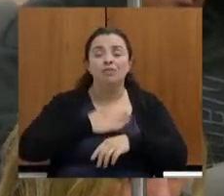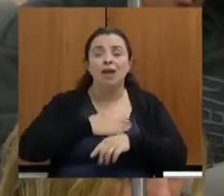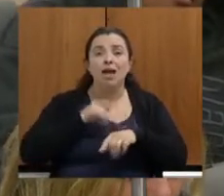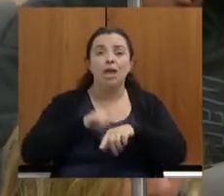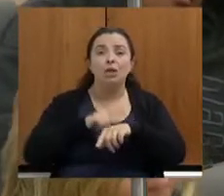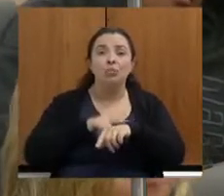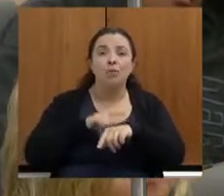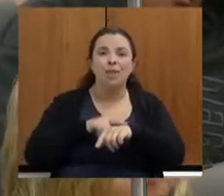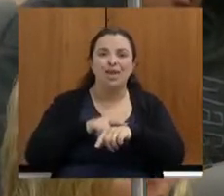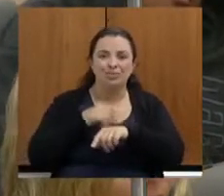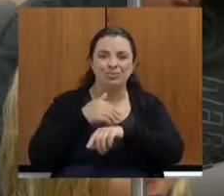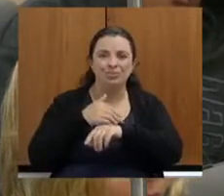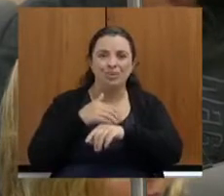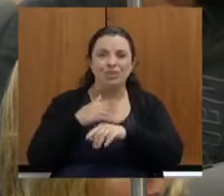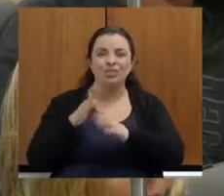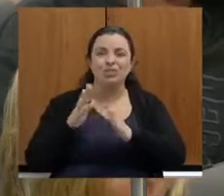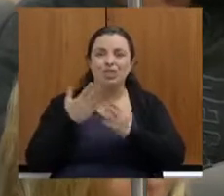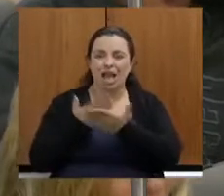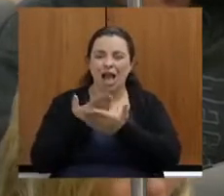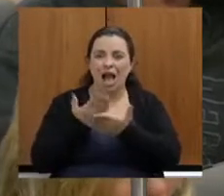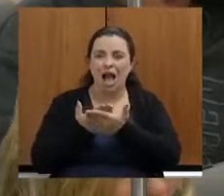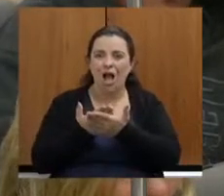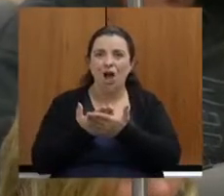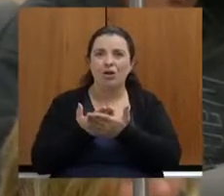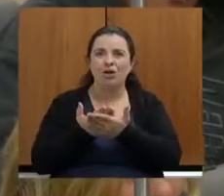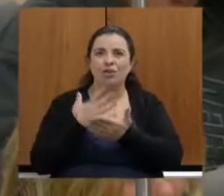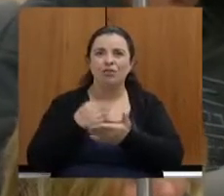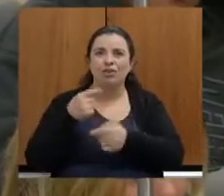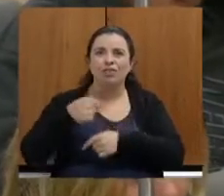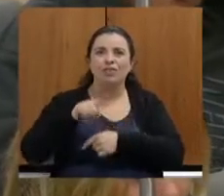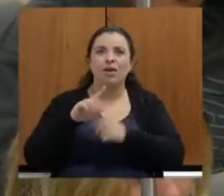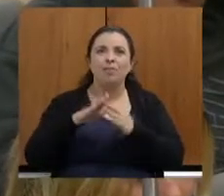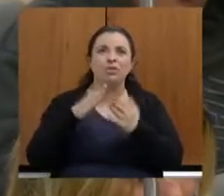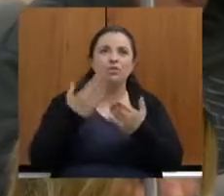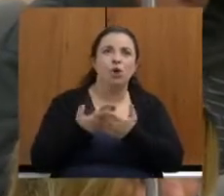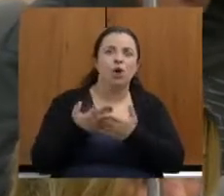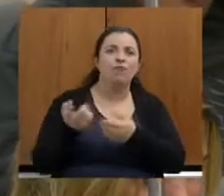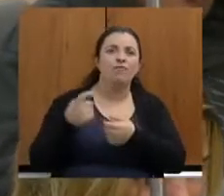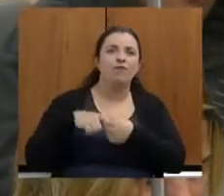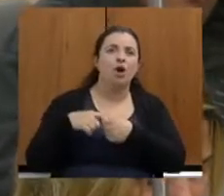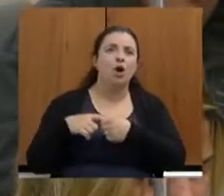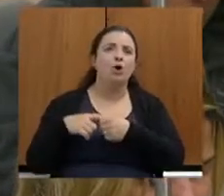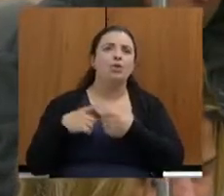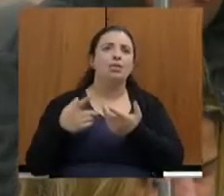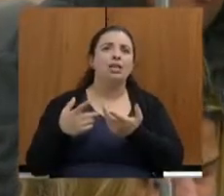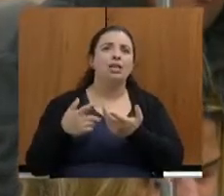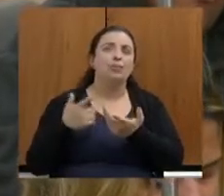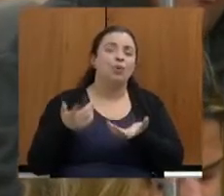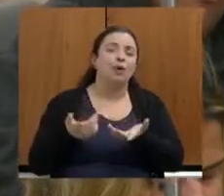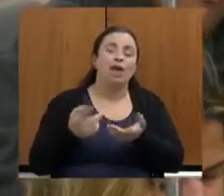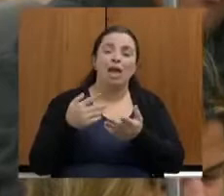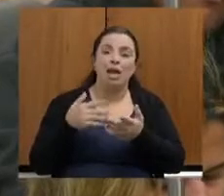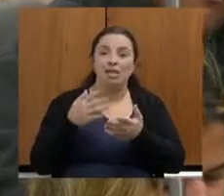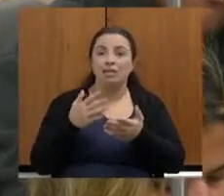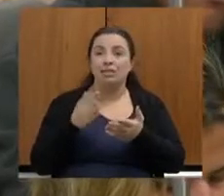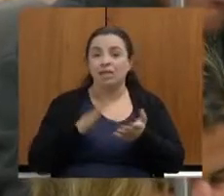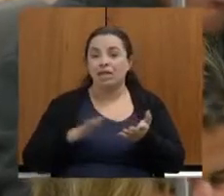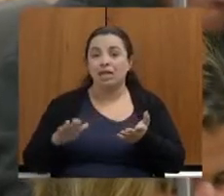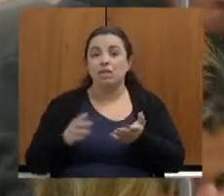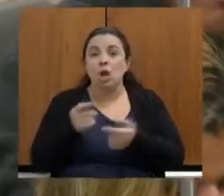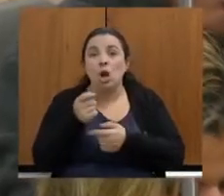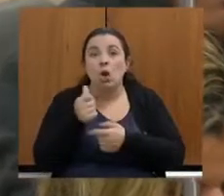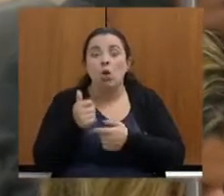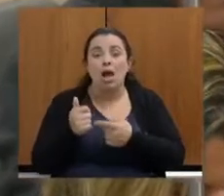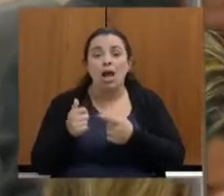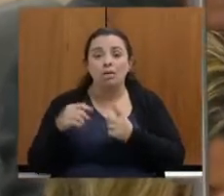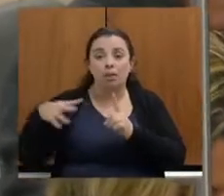escola tão voltando porque as crianças estão lá quase né sendo atropelado